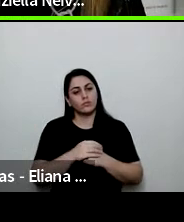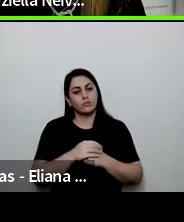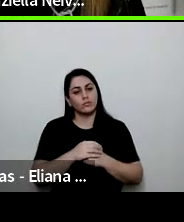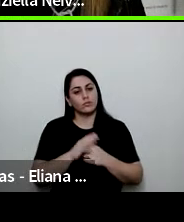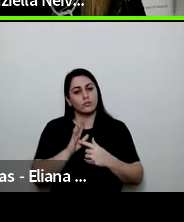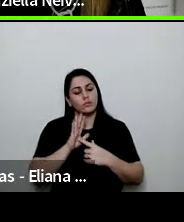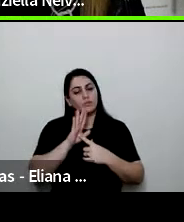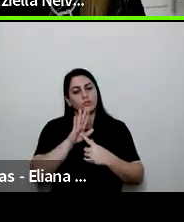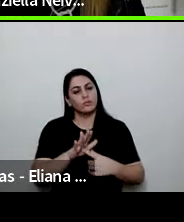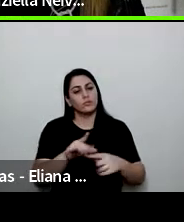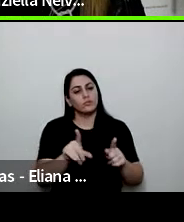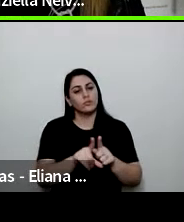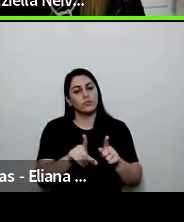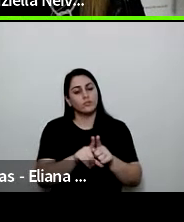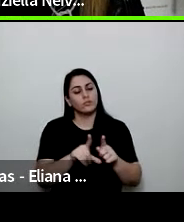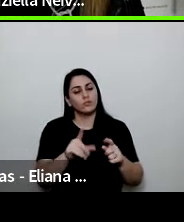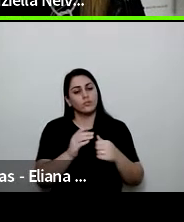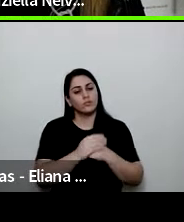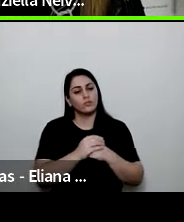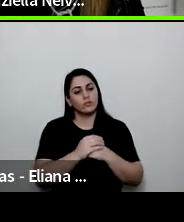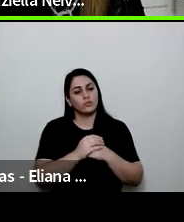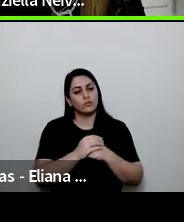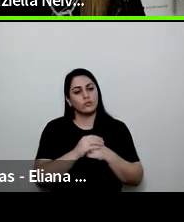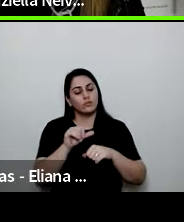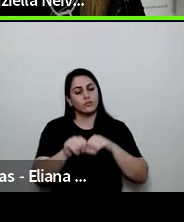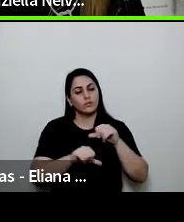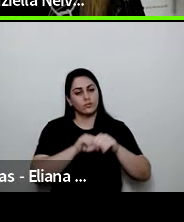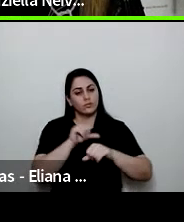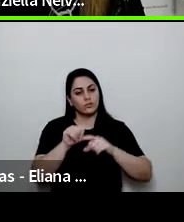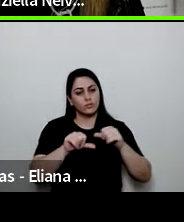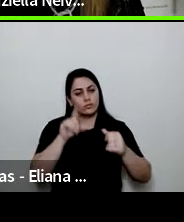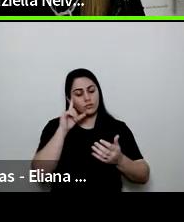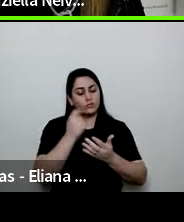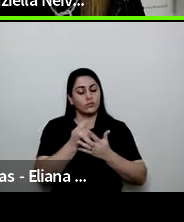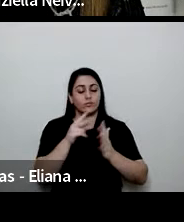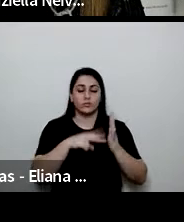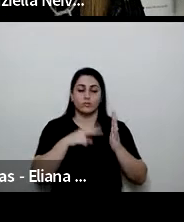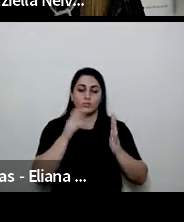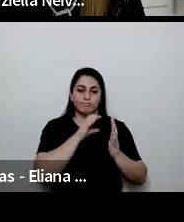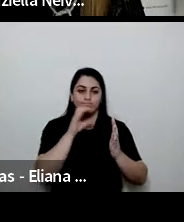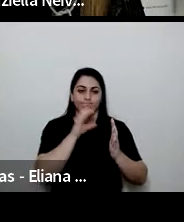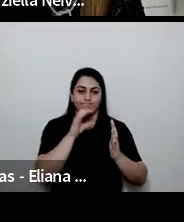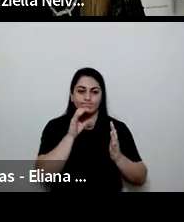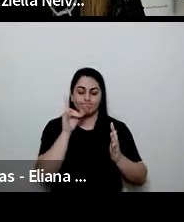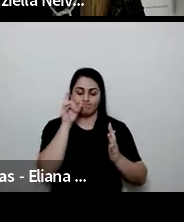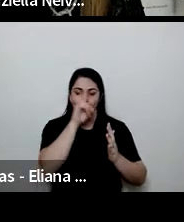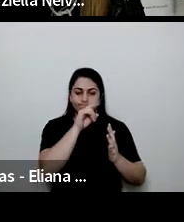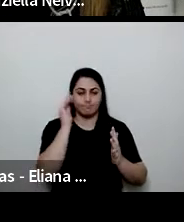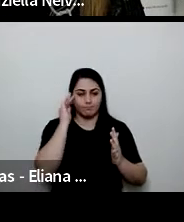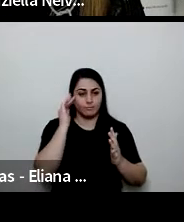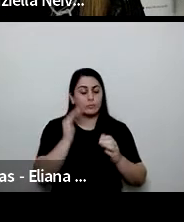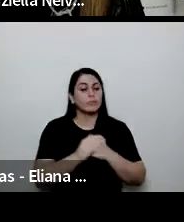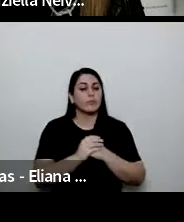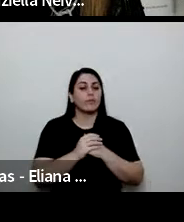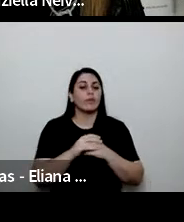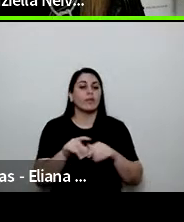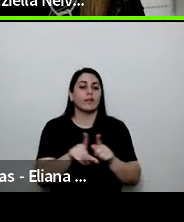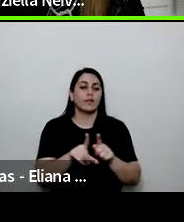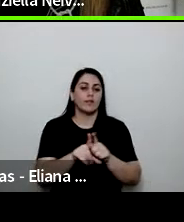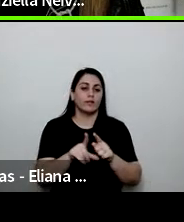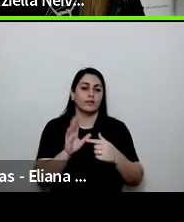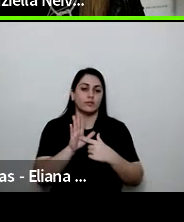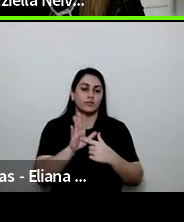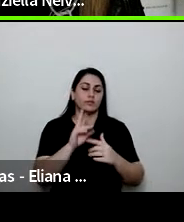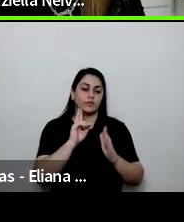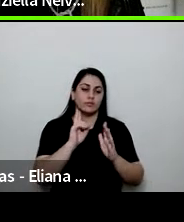por ele tem costume de fora proferida pela juíza da 3ª zona eleitoral aos pleitos eleitorais vige a regra